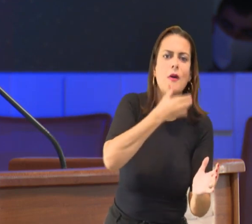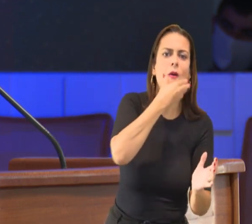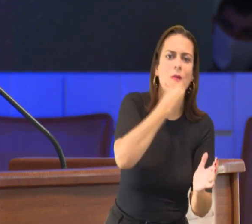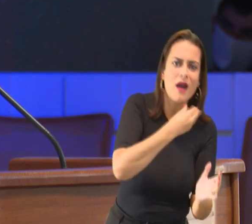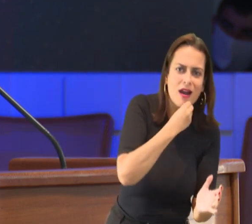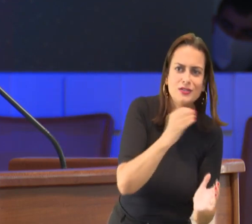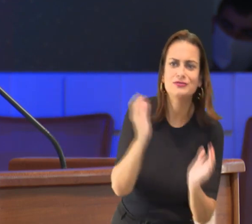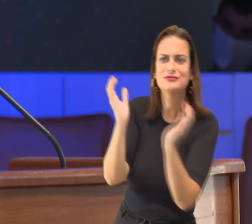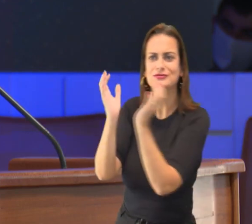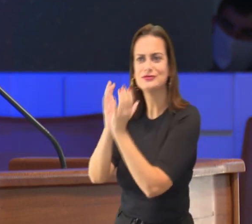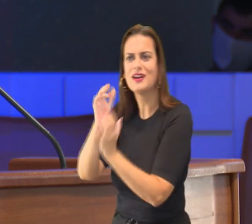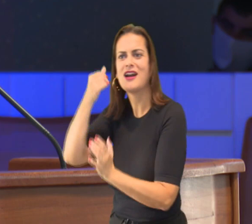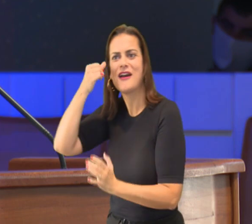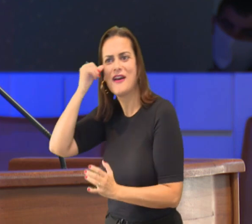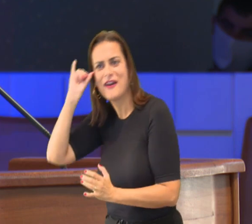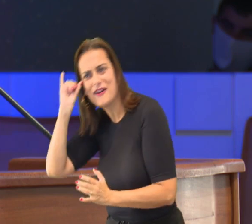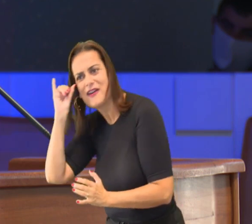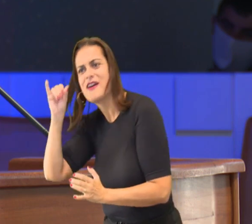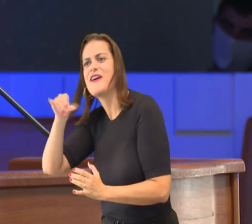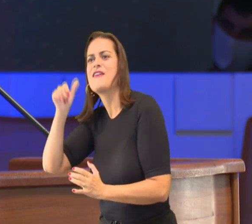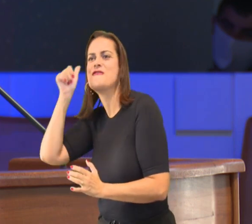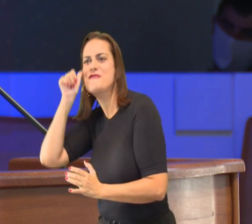Terceira coisa que eu quero destacar com os irmãos.